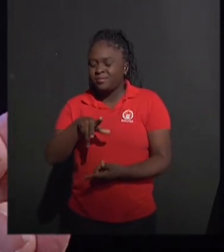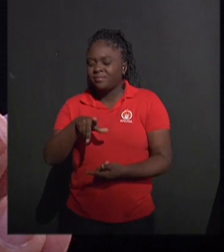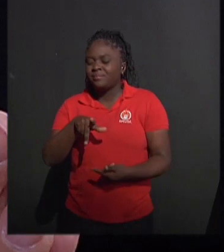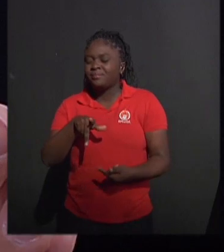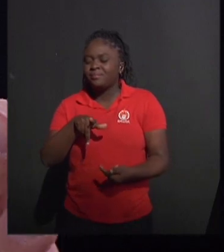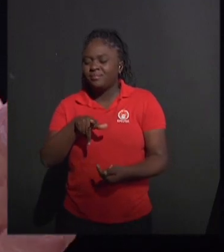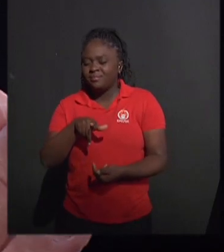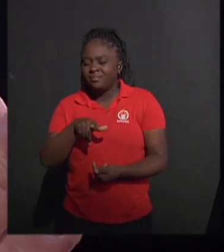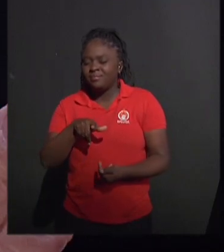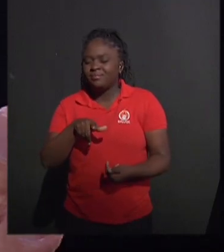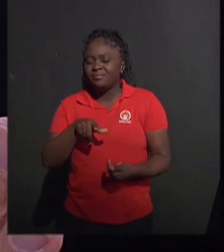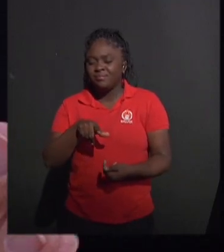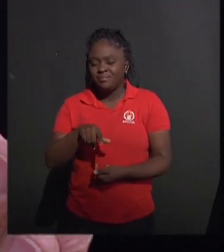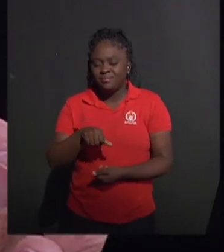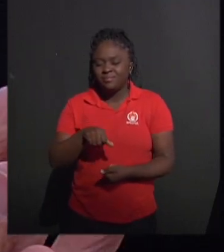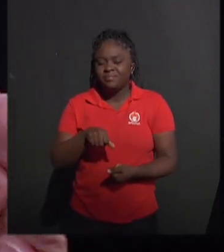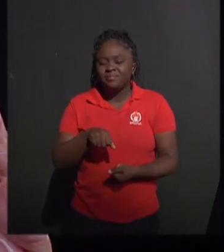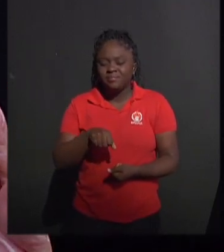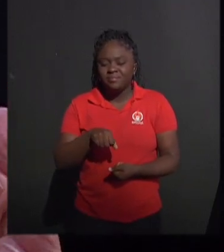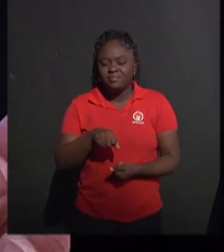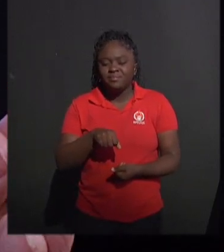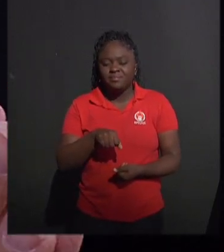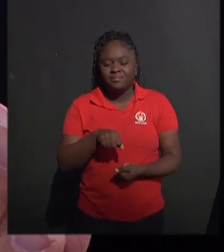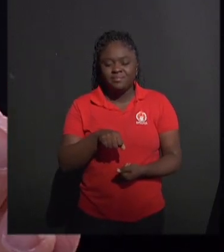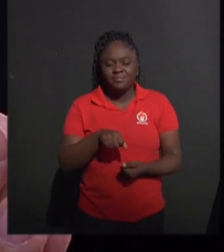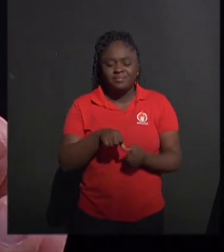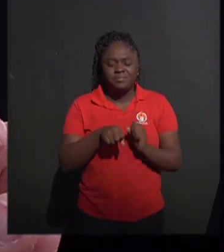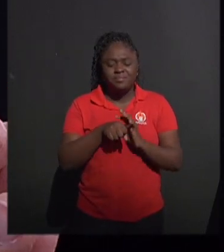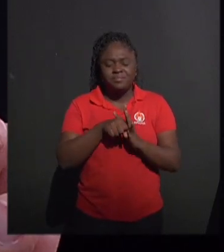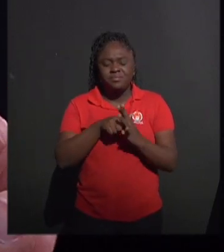que maldito vírus está no corpo.